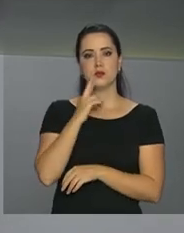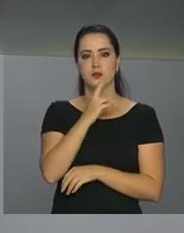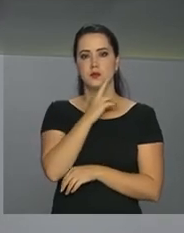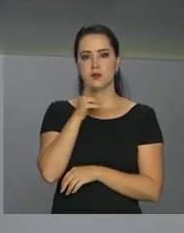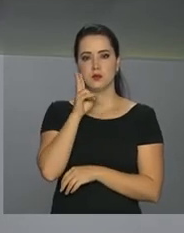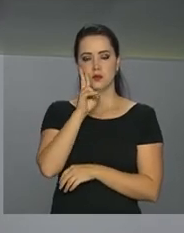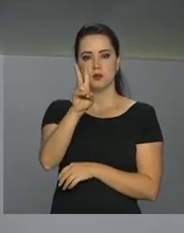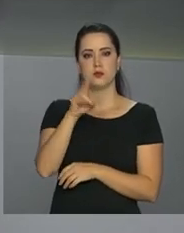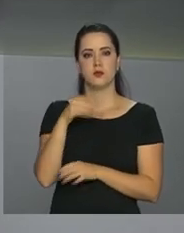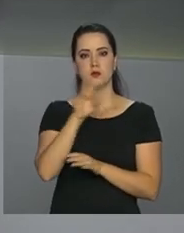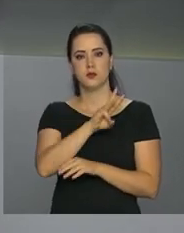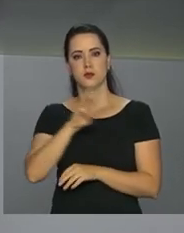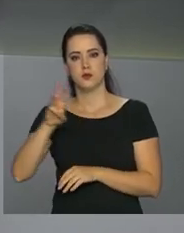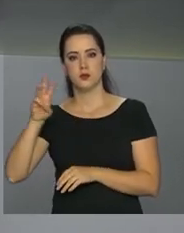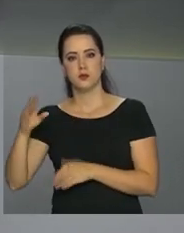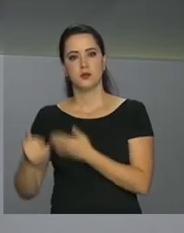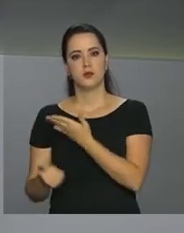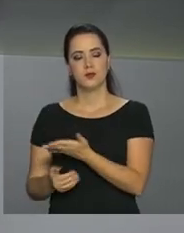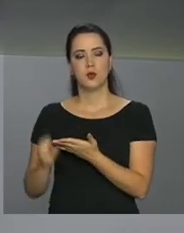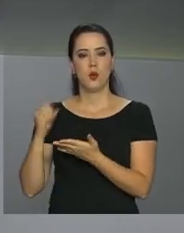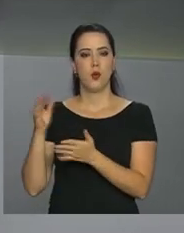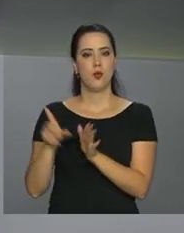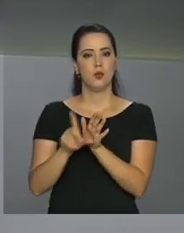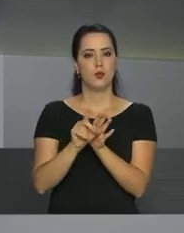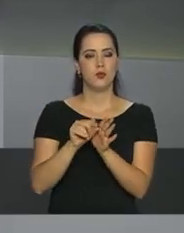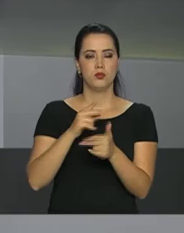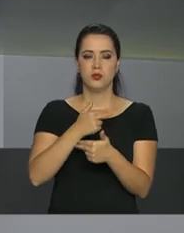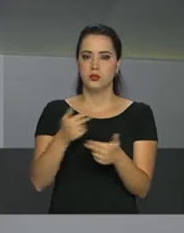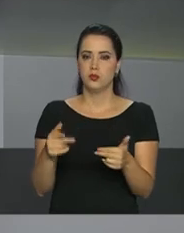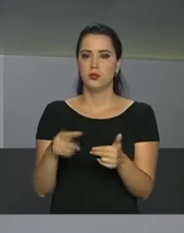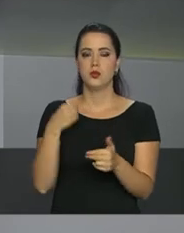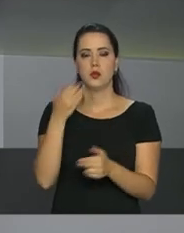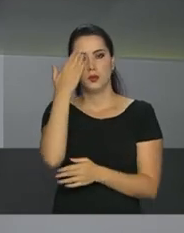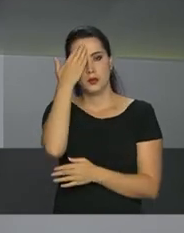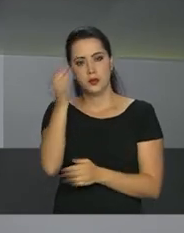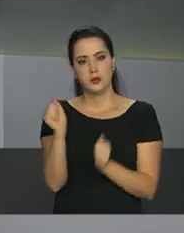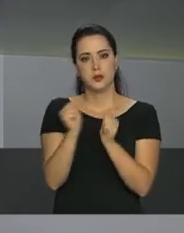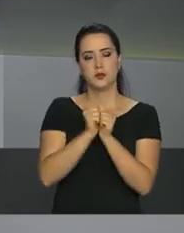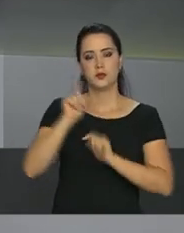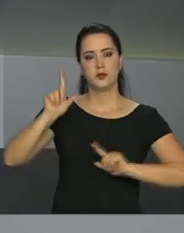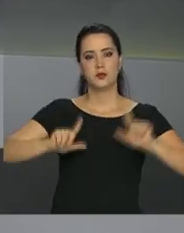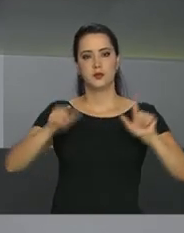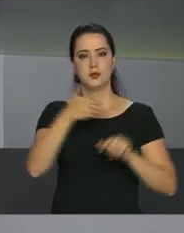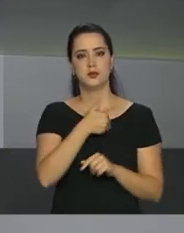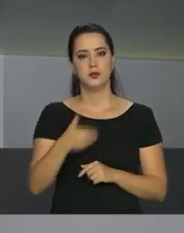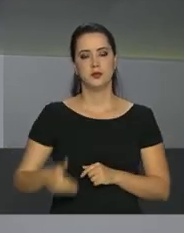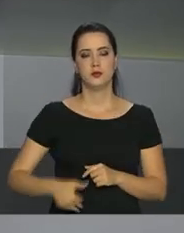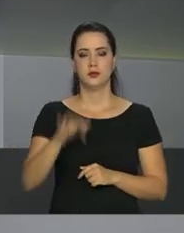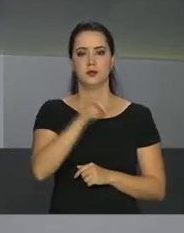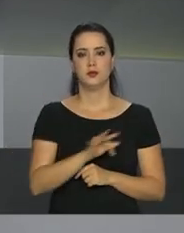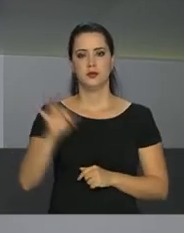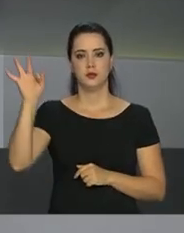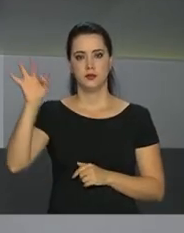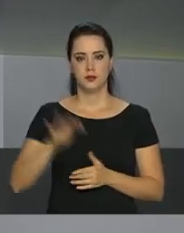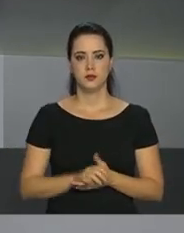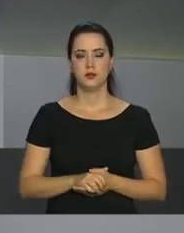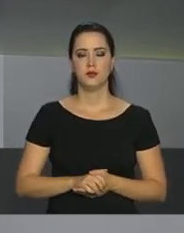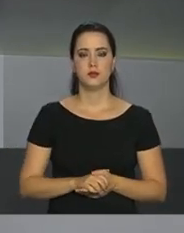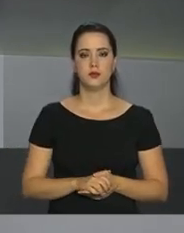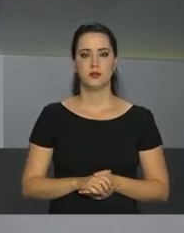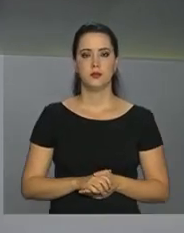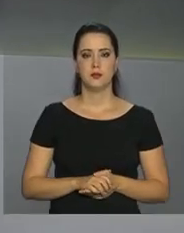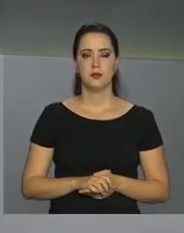você acompanha na nossa programação ou em nossas redes sociais muito obrigado pela companhia continue com a gente aqui na nbr tv do governo